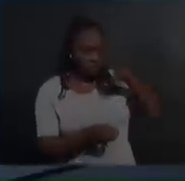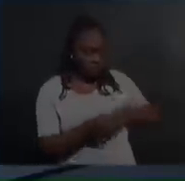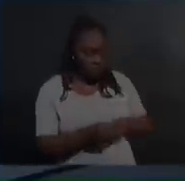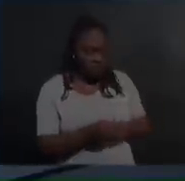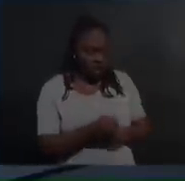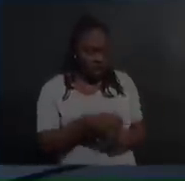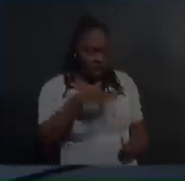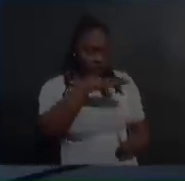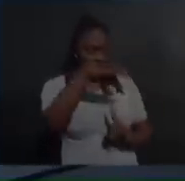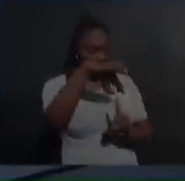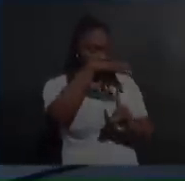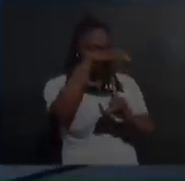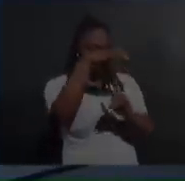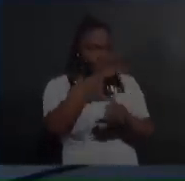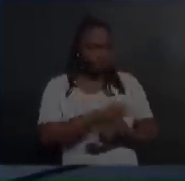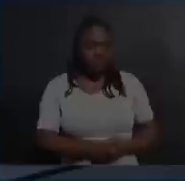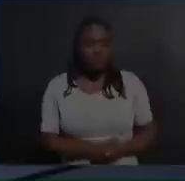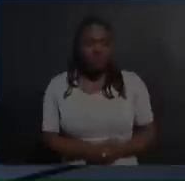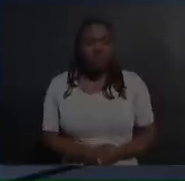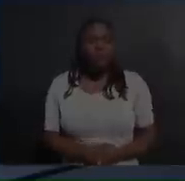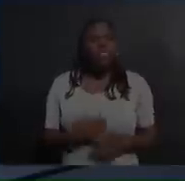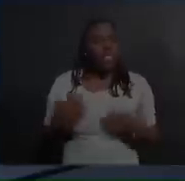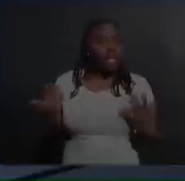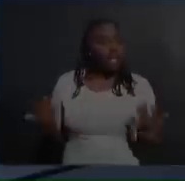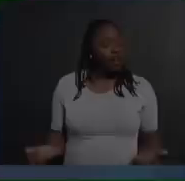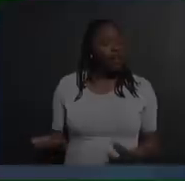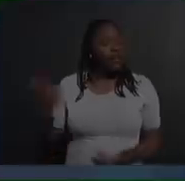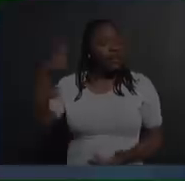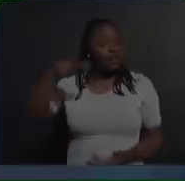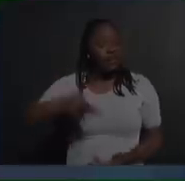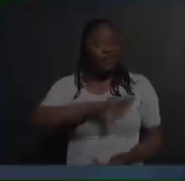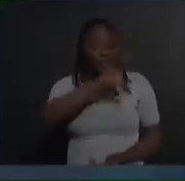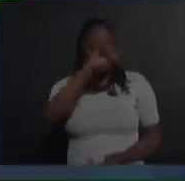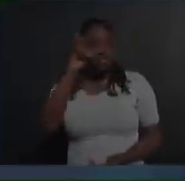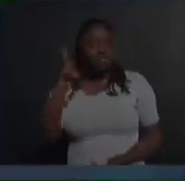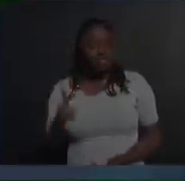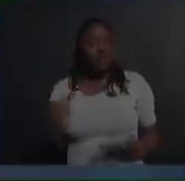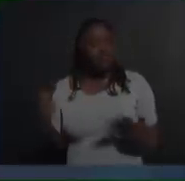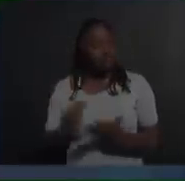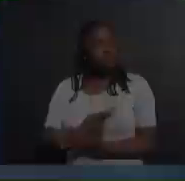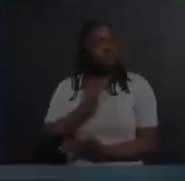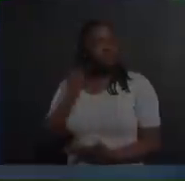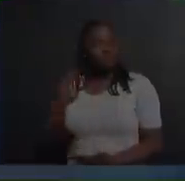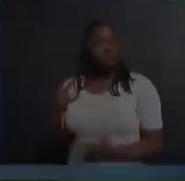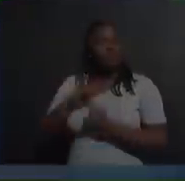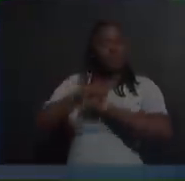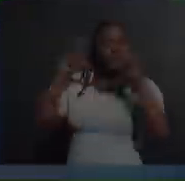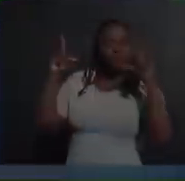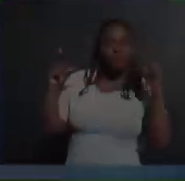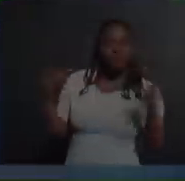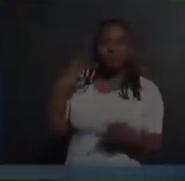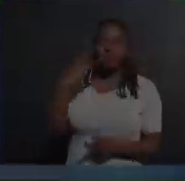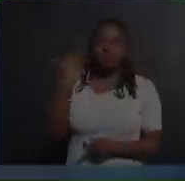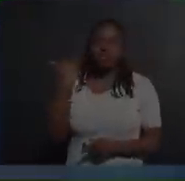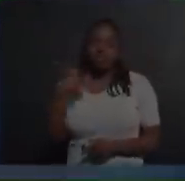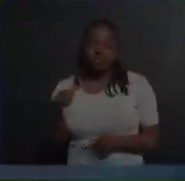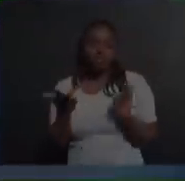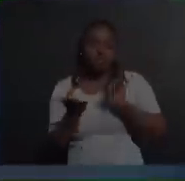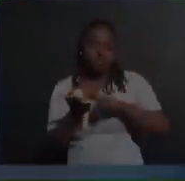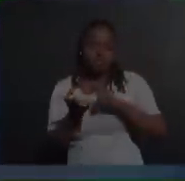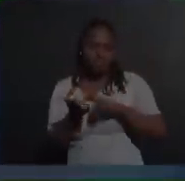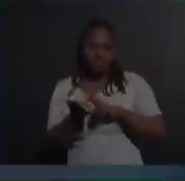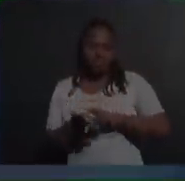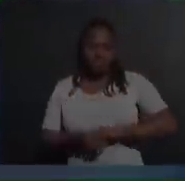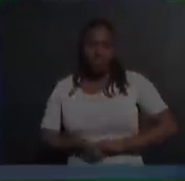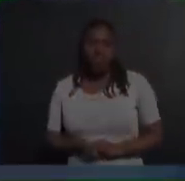poder andar de balão? Gente, e aí no outro dia, seria acordar 3:30 da manhã para a gente poder ir nesse passeio de